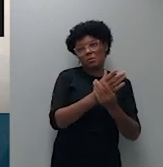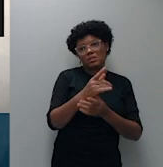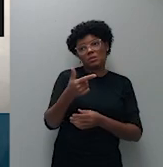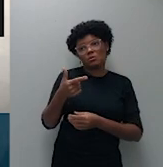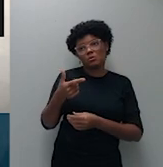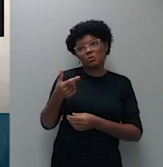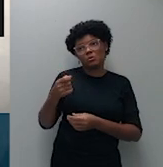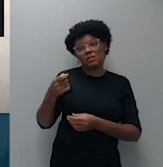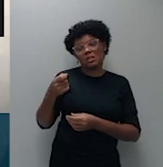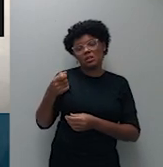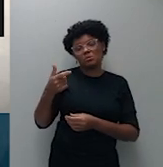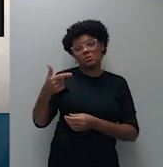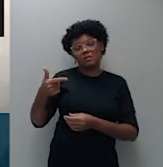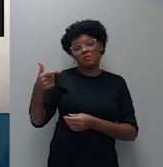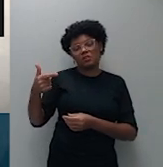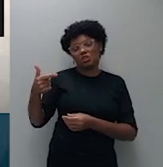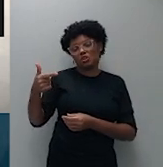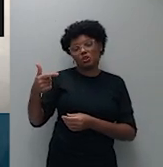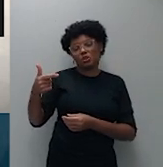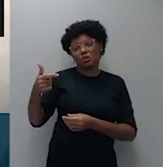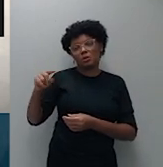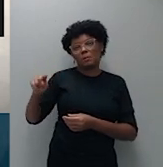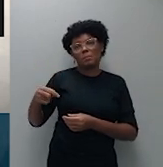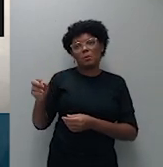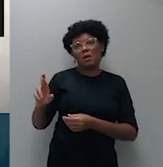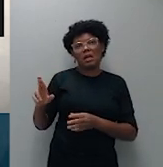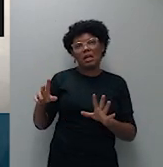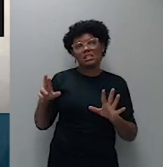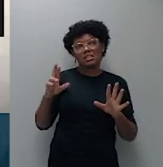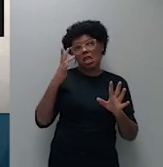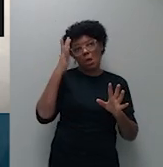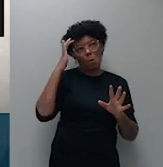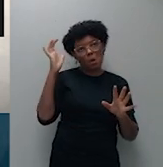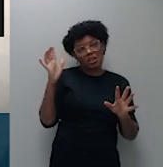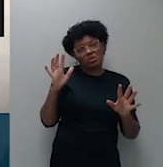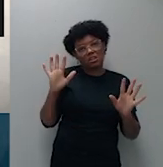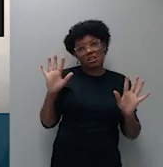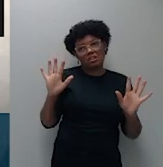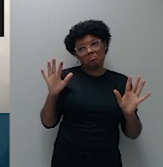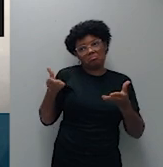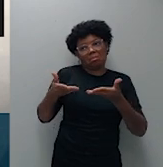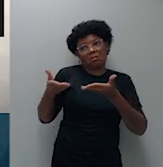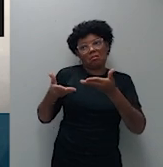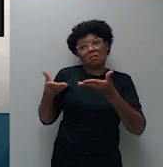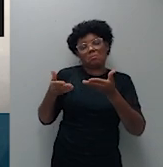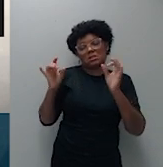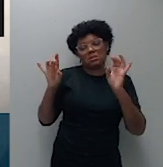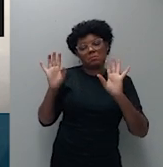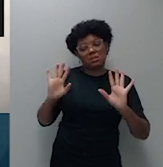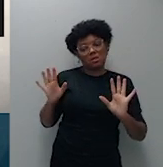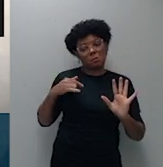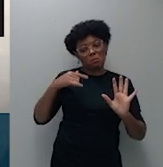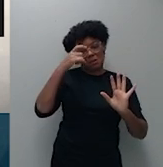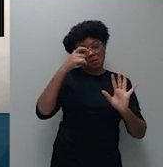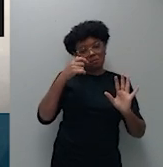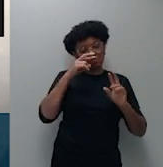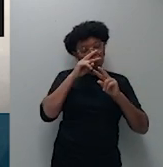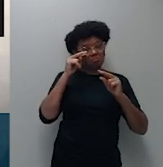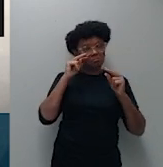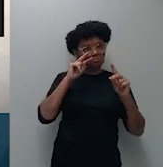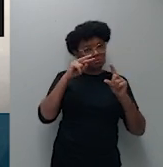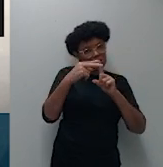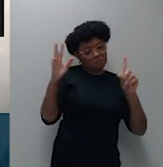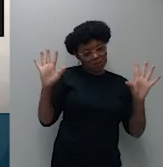r$ 200000 não mereceriam um tratamento especial mas é a minha visão